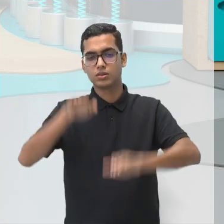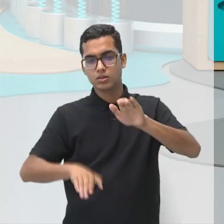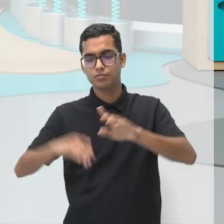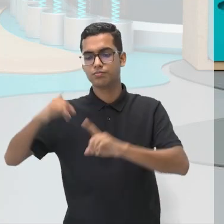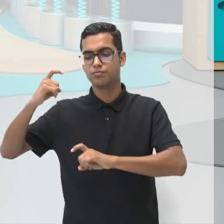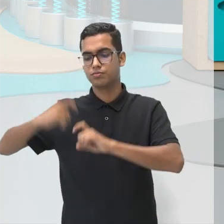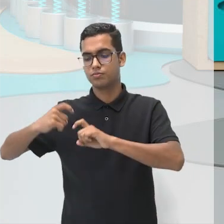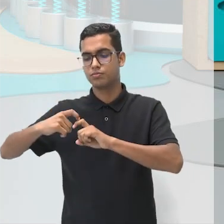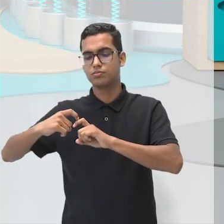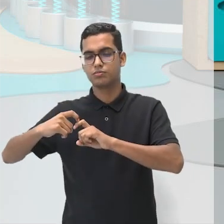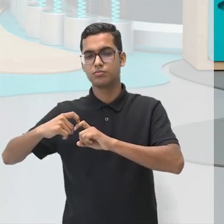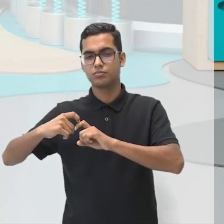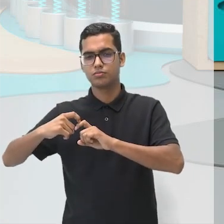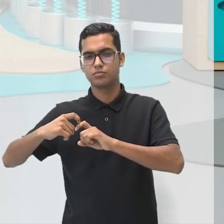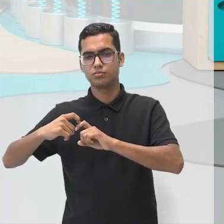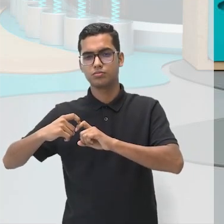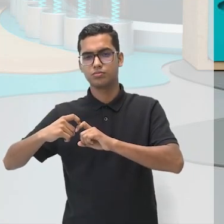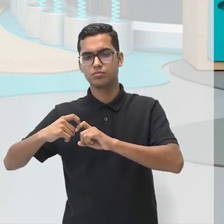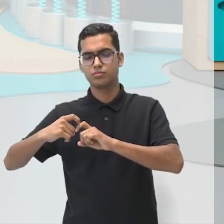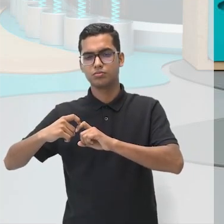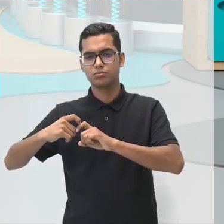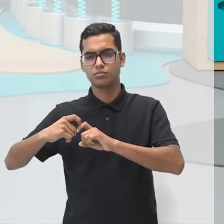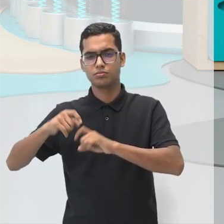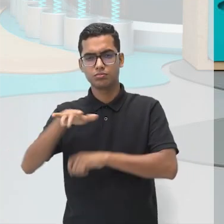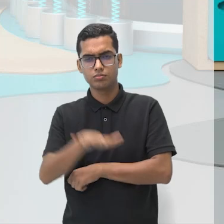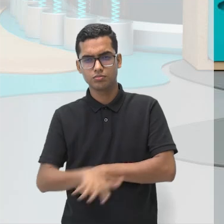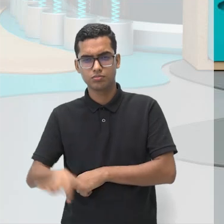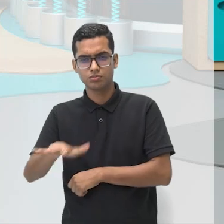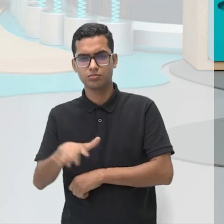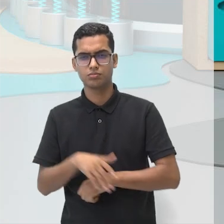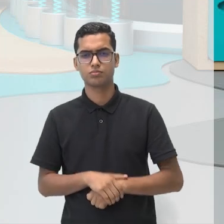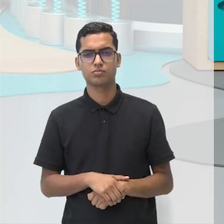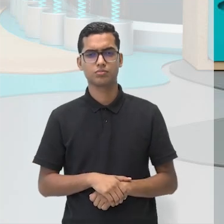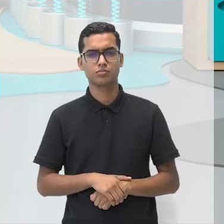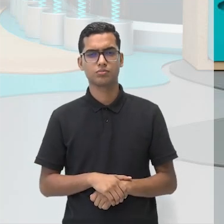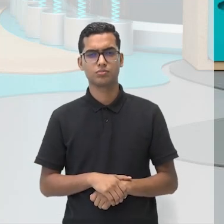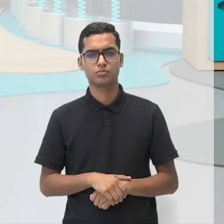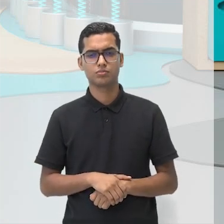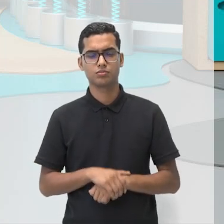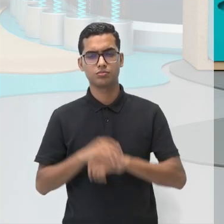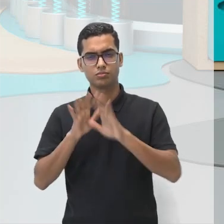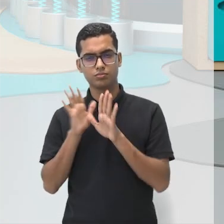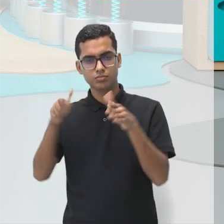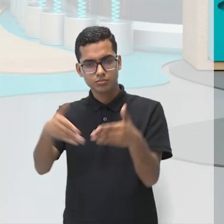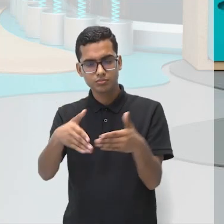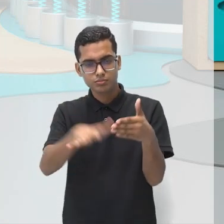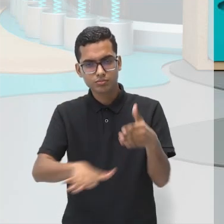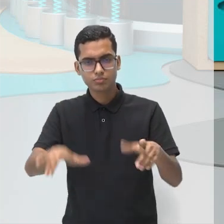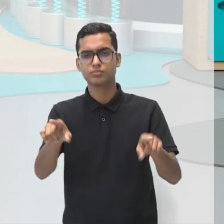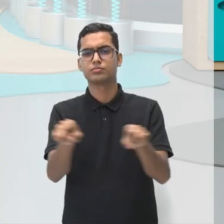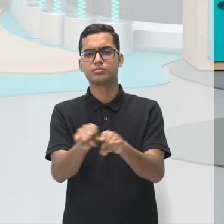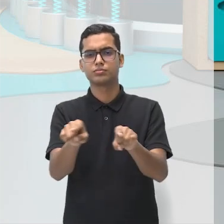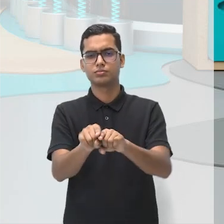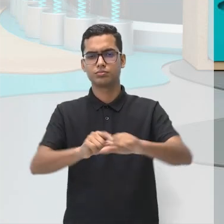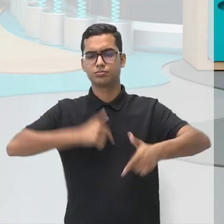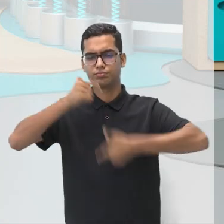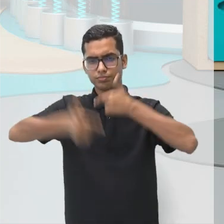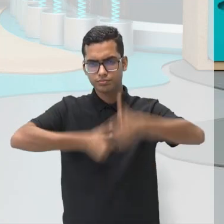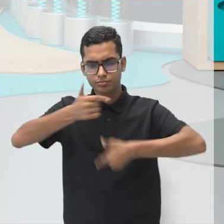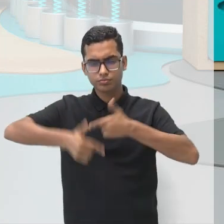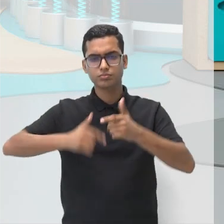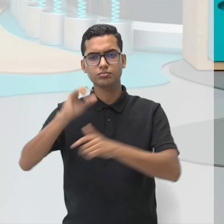médico fisioterapeuta, o médico mais especializado que vai atuar ali.